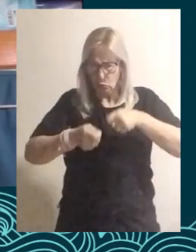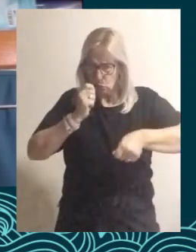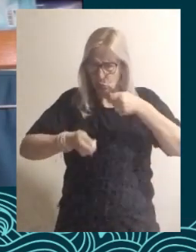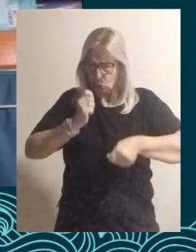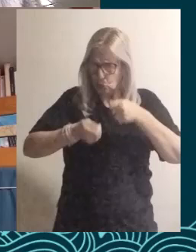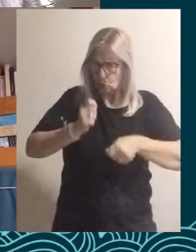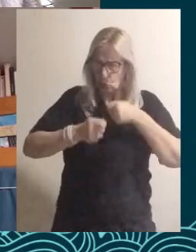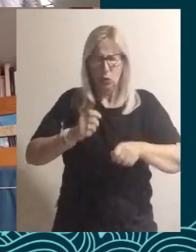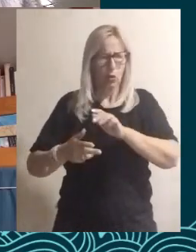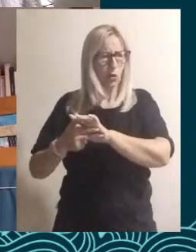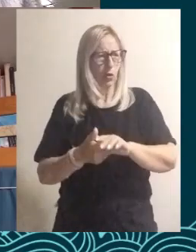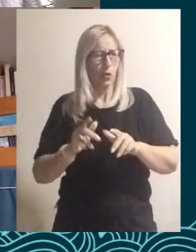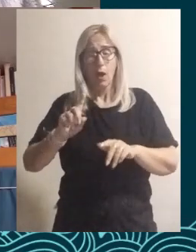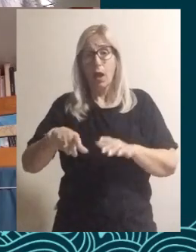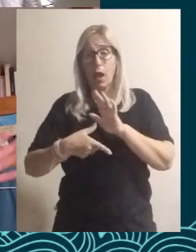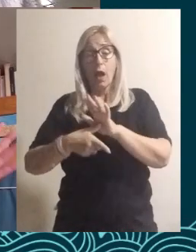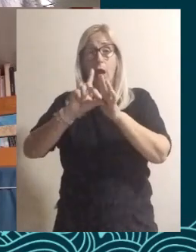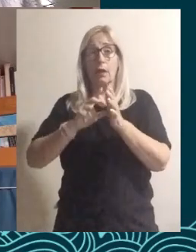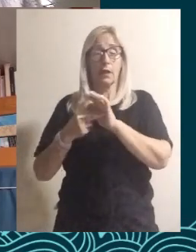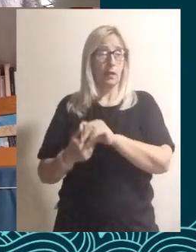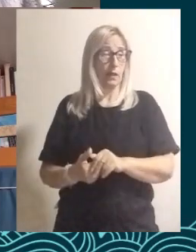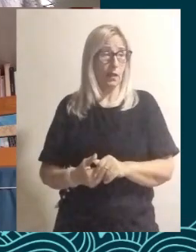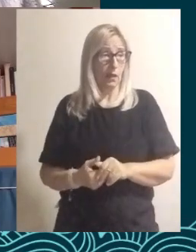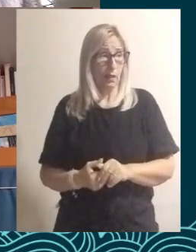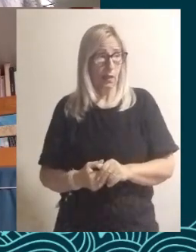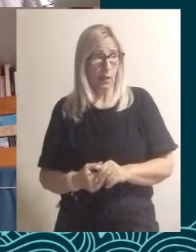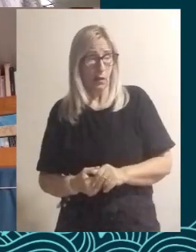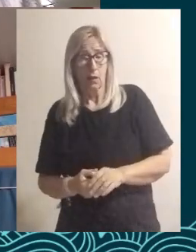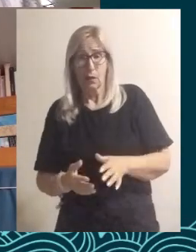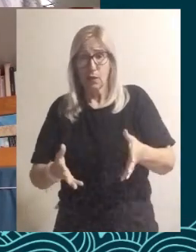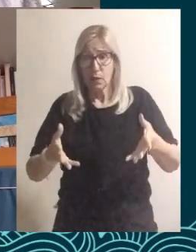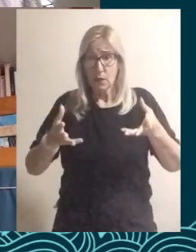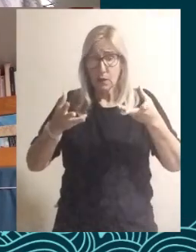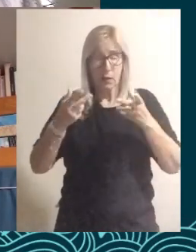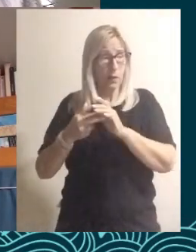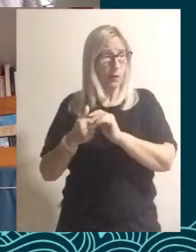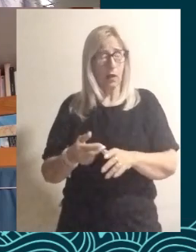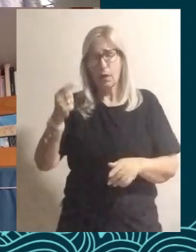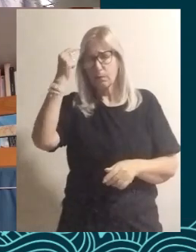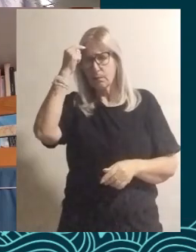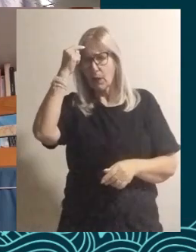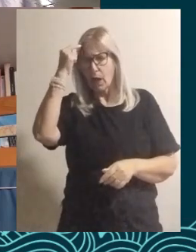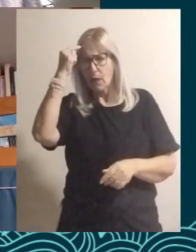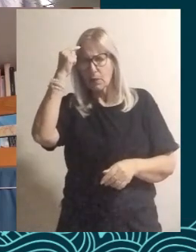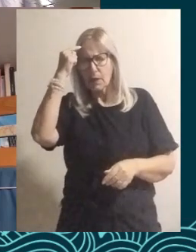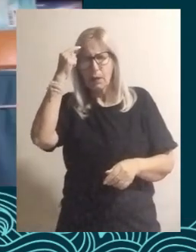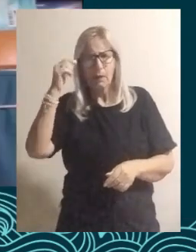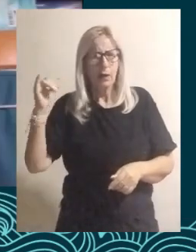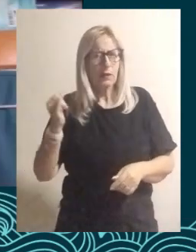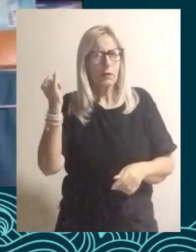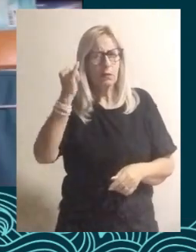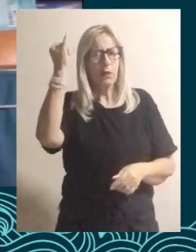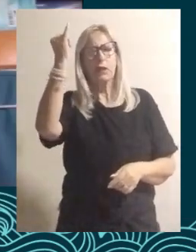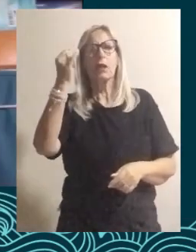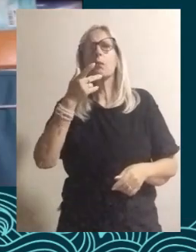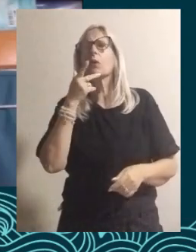bem rápida, tum, tum, tum, tum, tum, tum, tum, tum, tum. Antes disso, o mais importante que ela falava era que precisava de uma intenção. A